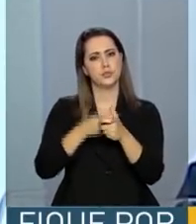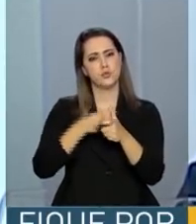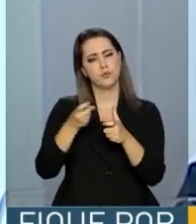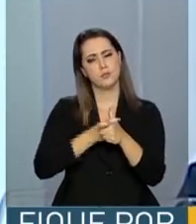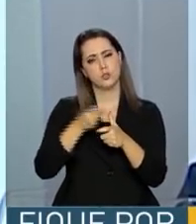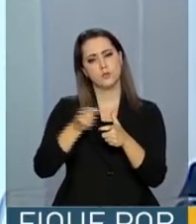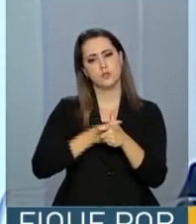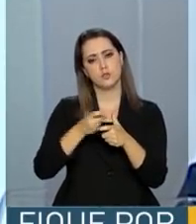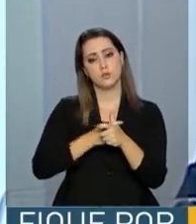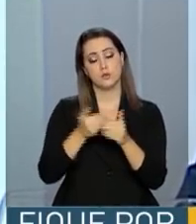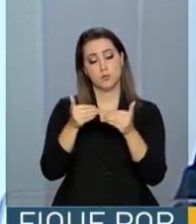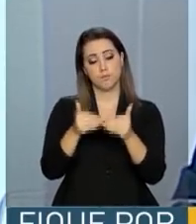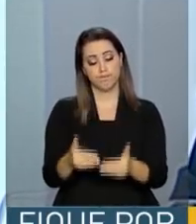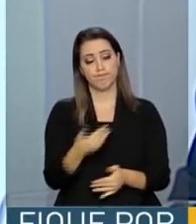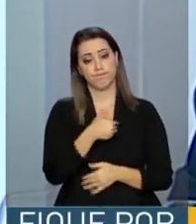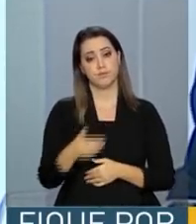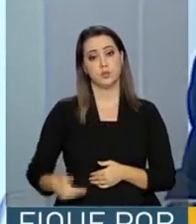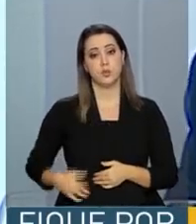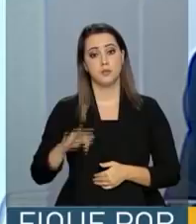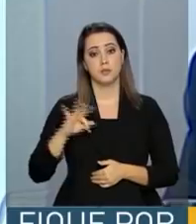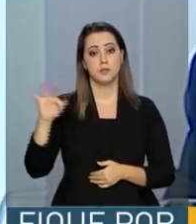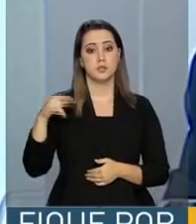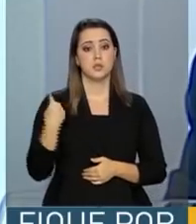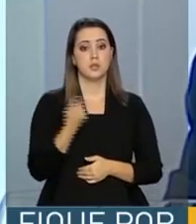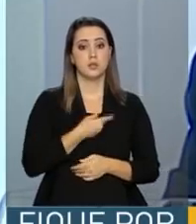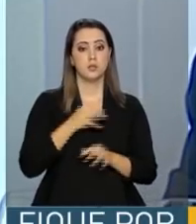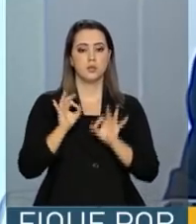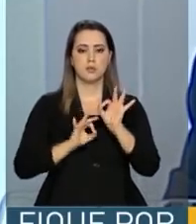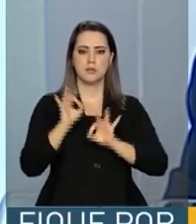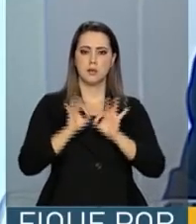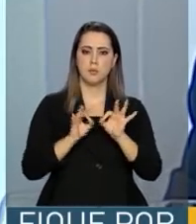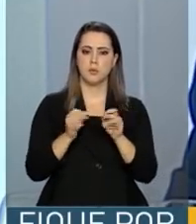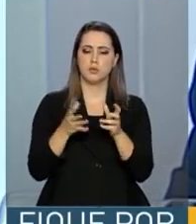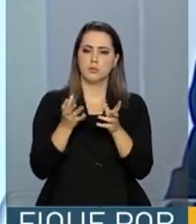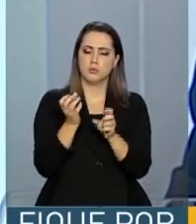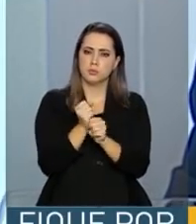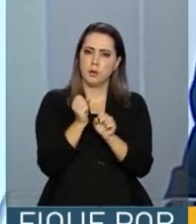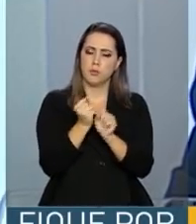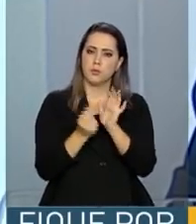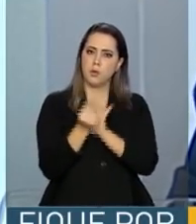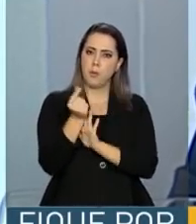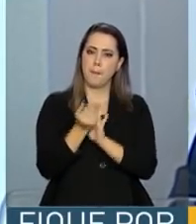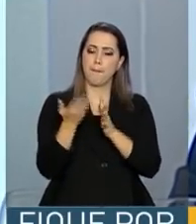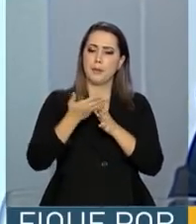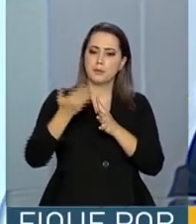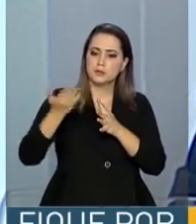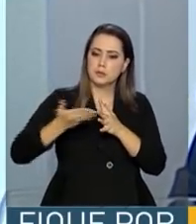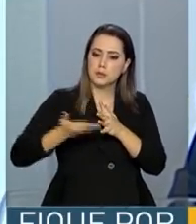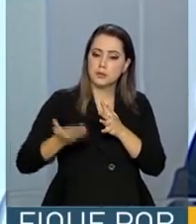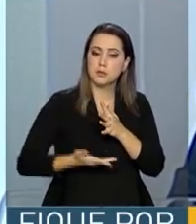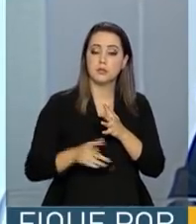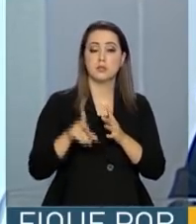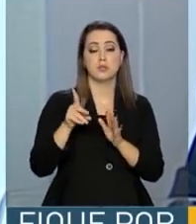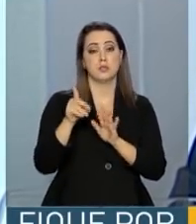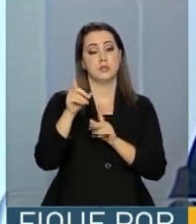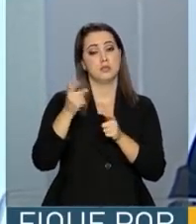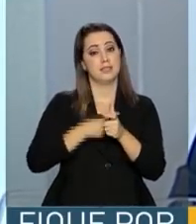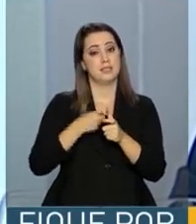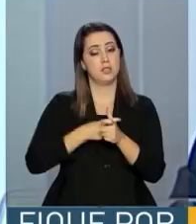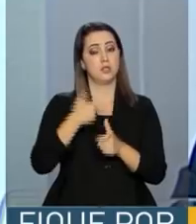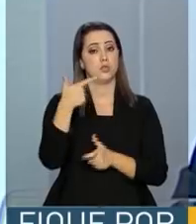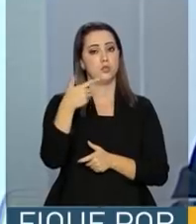inadimplentes perante a união nós acabamos ajustando uma fórmula pela qual eles parcelaram esse débito por